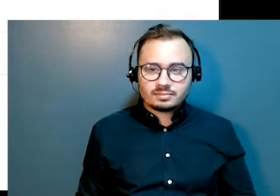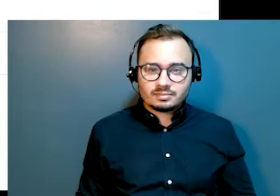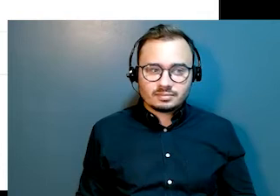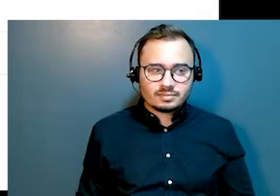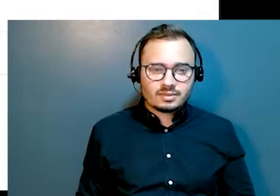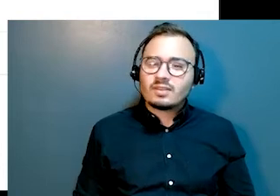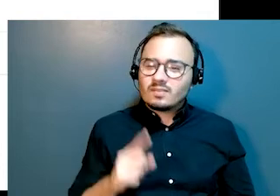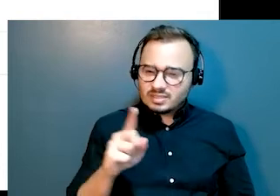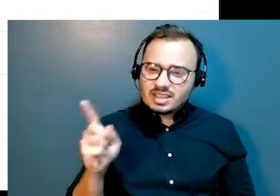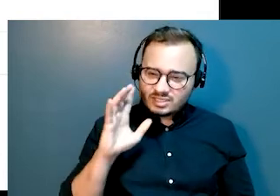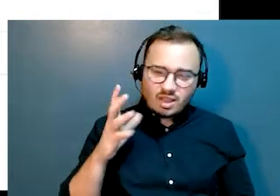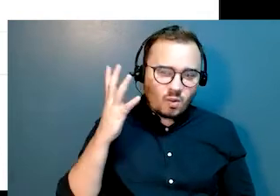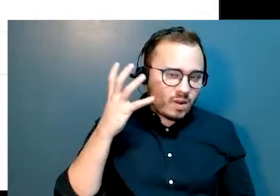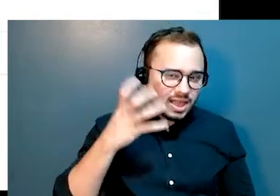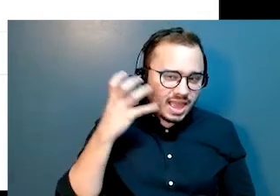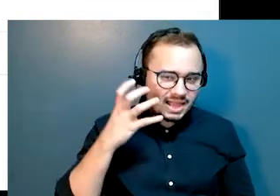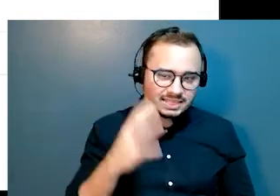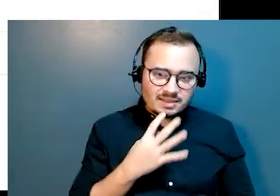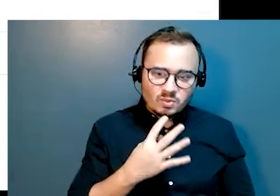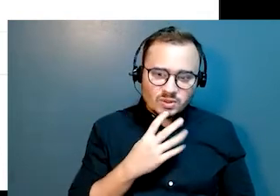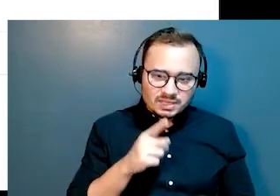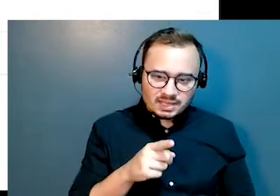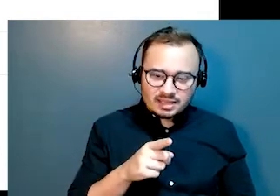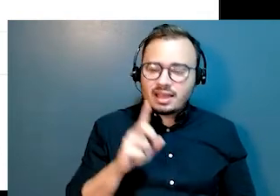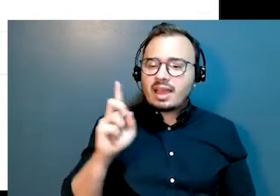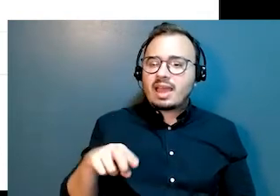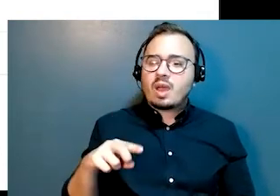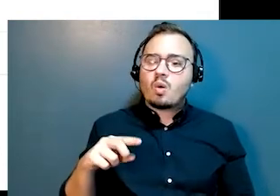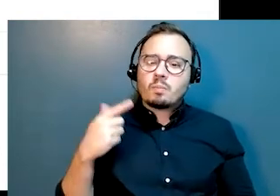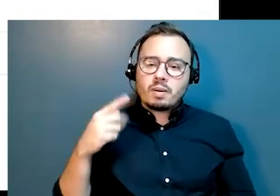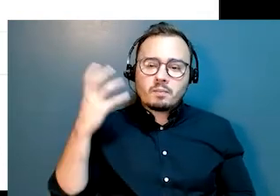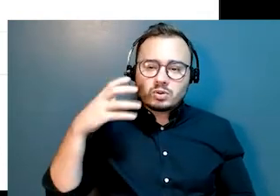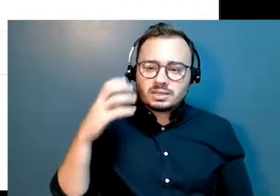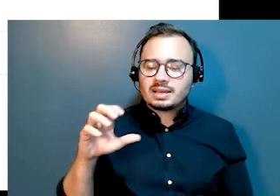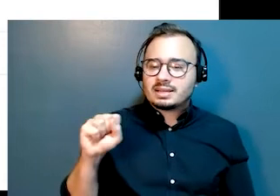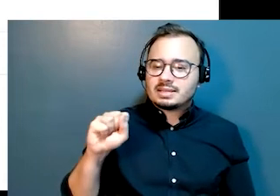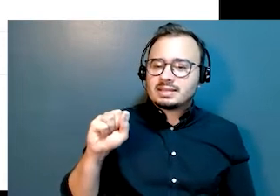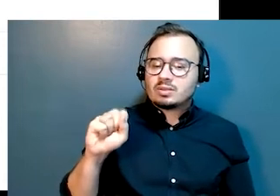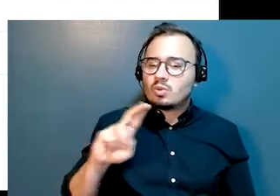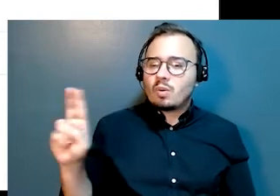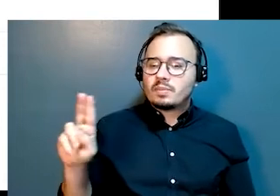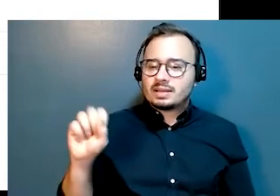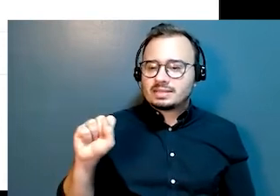Pareceu, para quem conhece a música Sebastiana, de Jackson do Pandeiro, só que um pouquinho devagar, né?